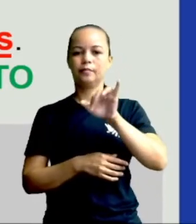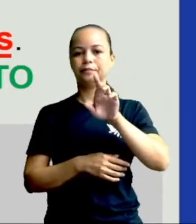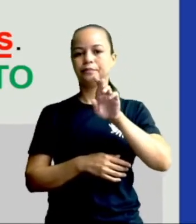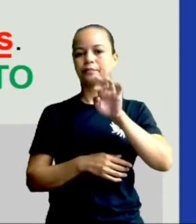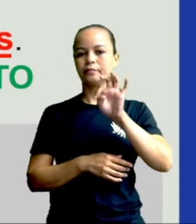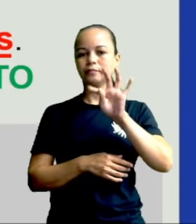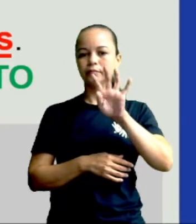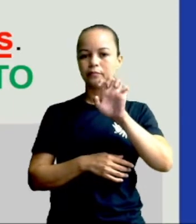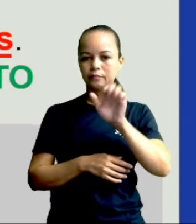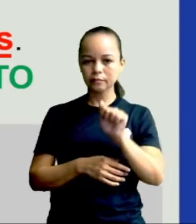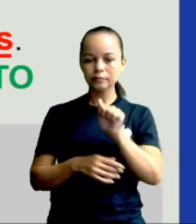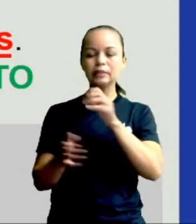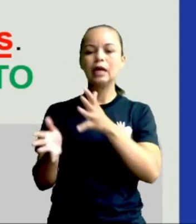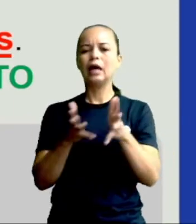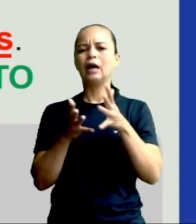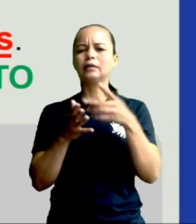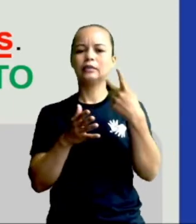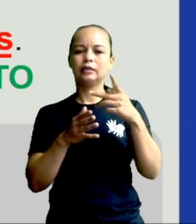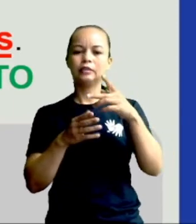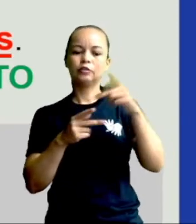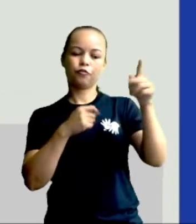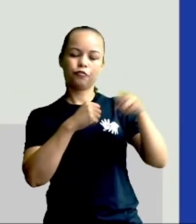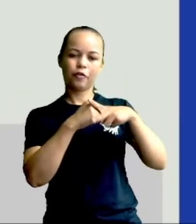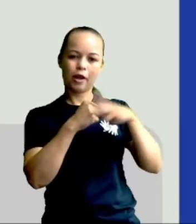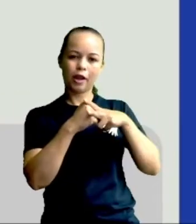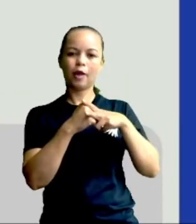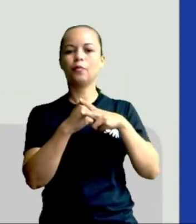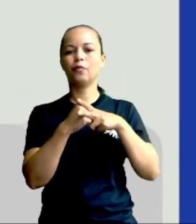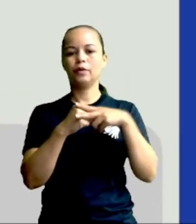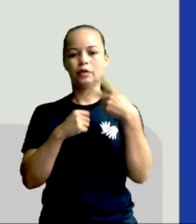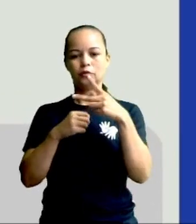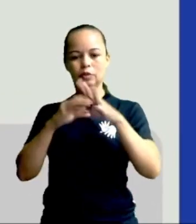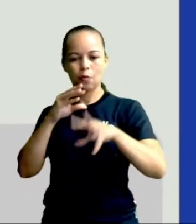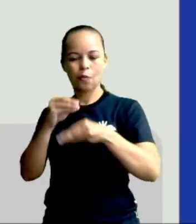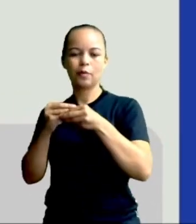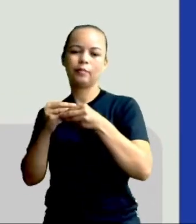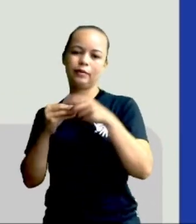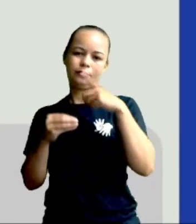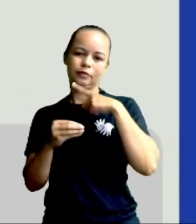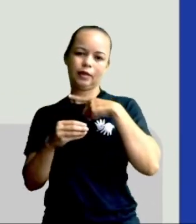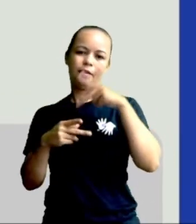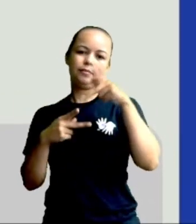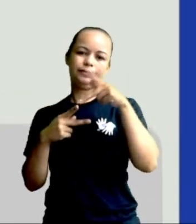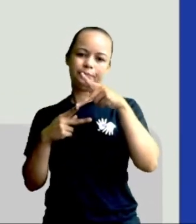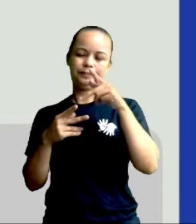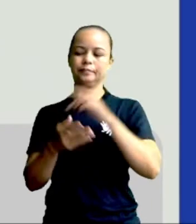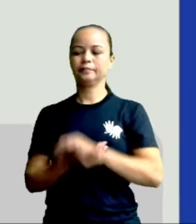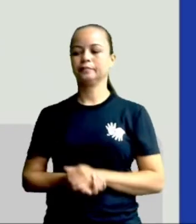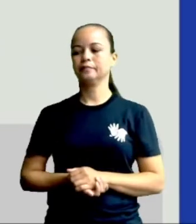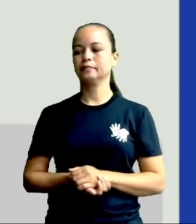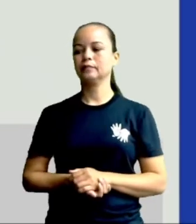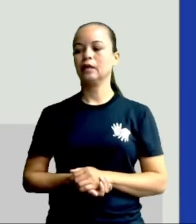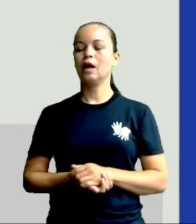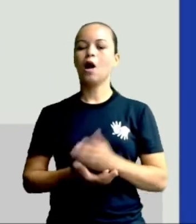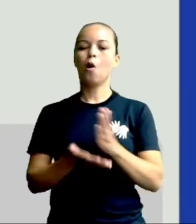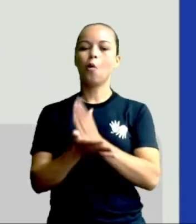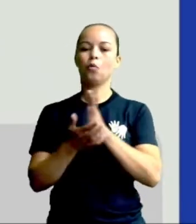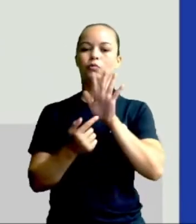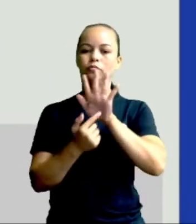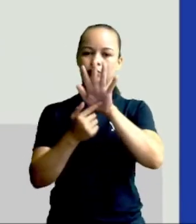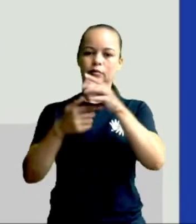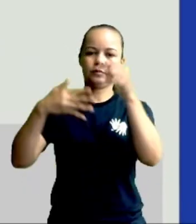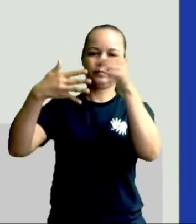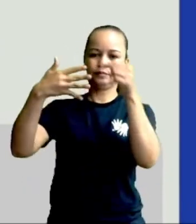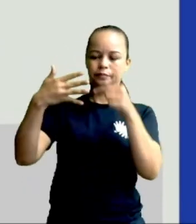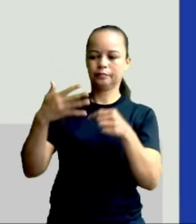entre o verbo e o seu complemento a uma preposição em alguns principais exemplos de preposições